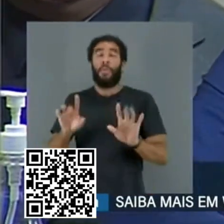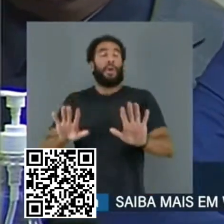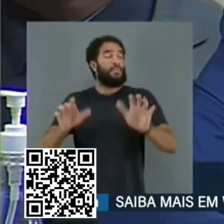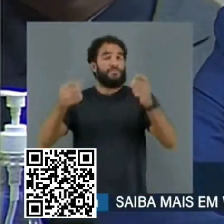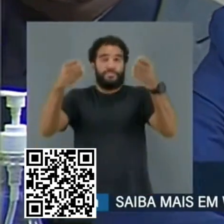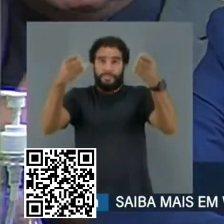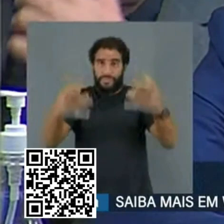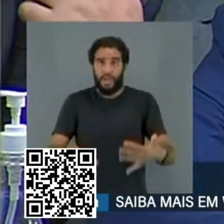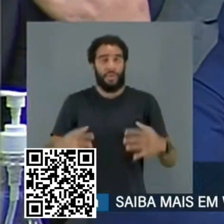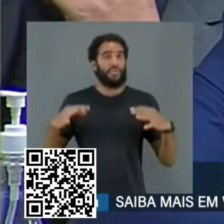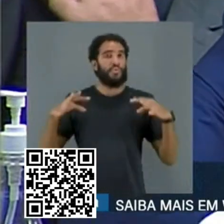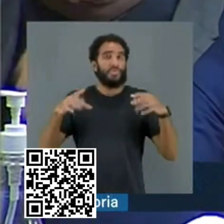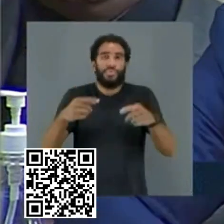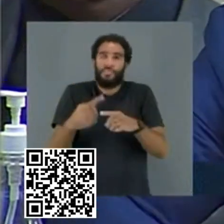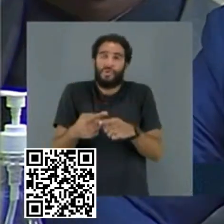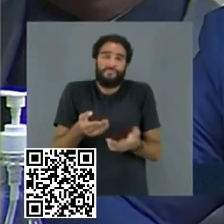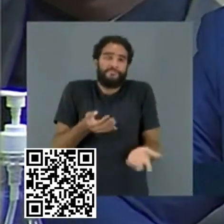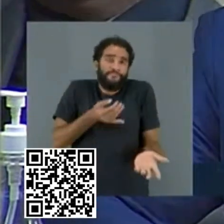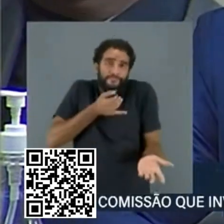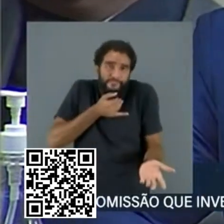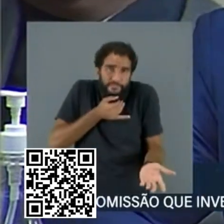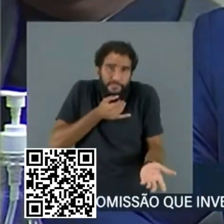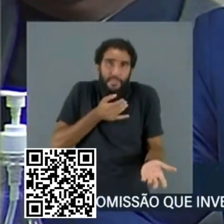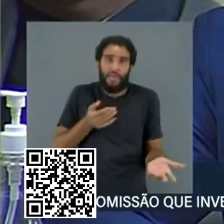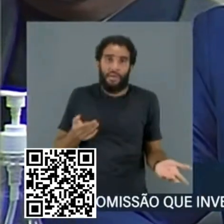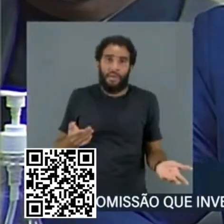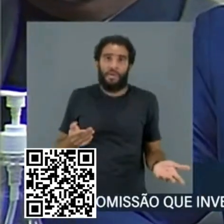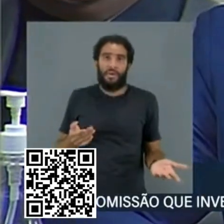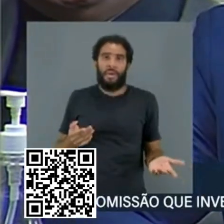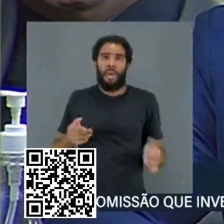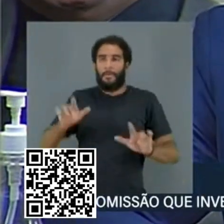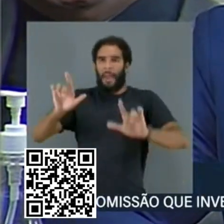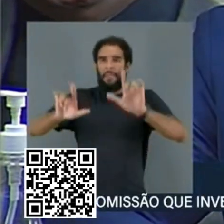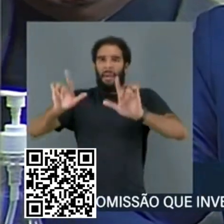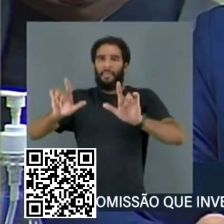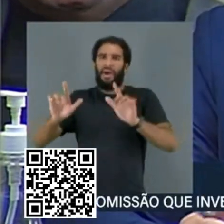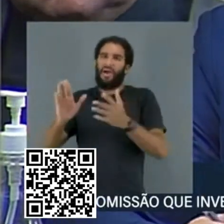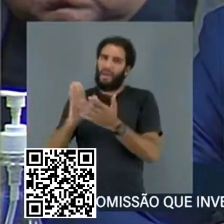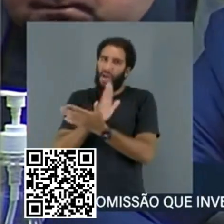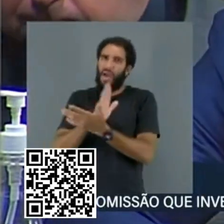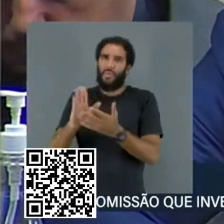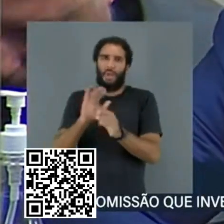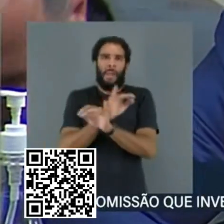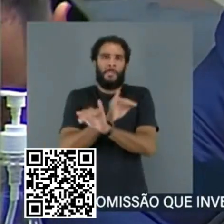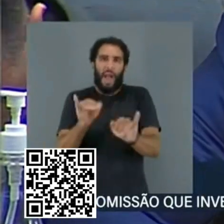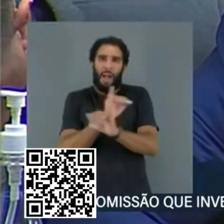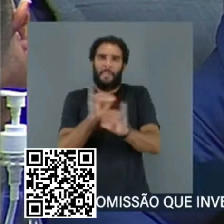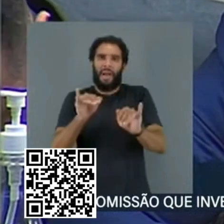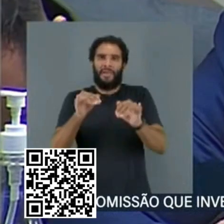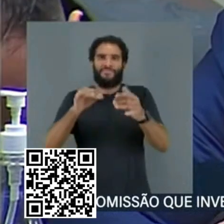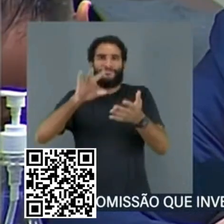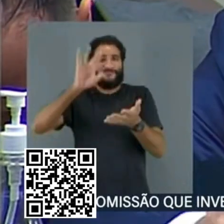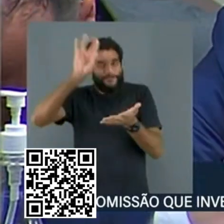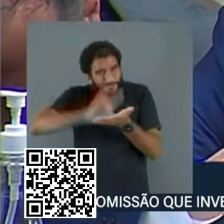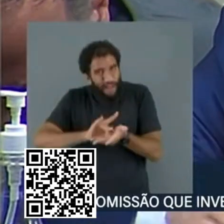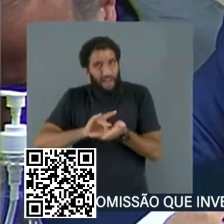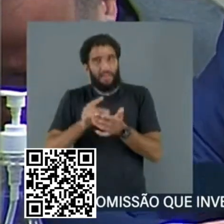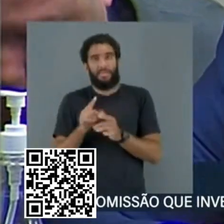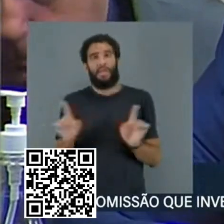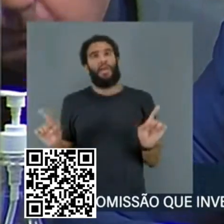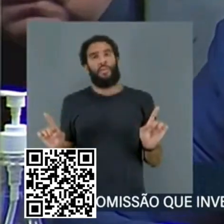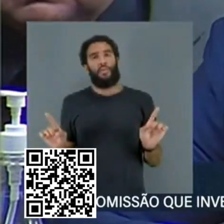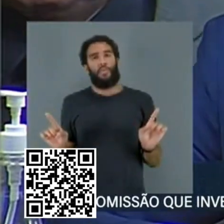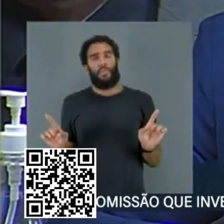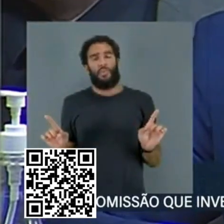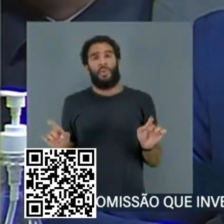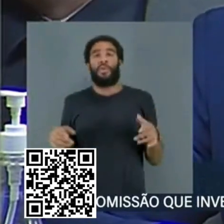porque, infelizmente, uma pequena parte da mídia brasileira não difunde as informações por completo. Então, nós